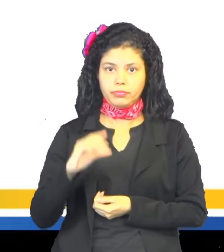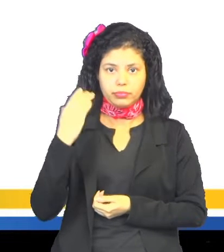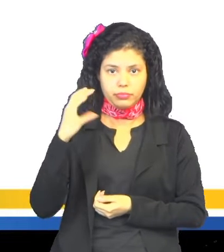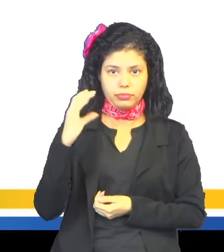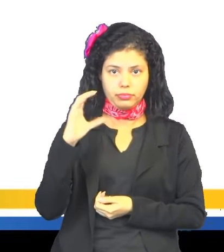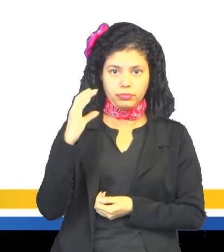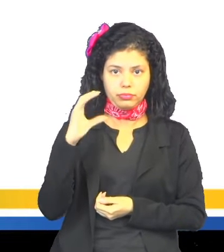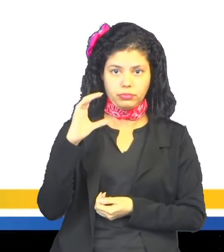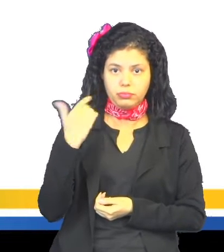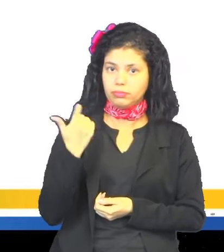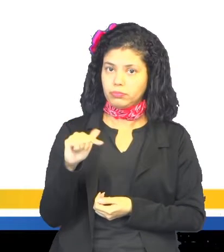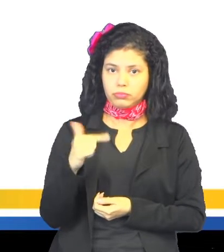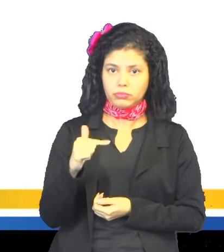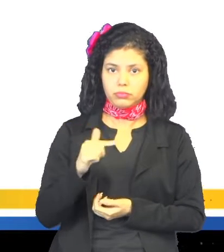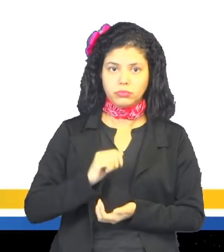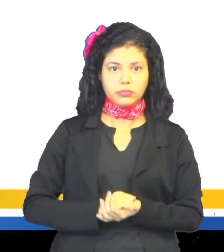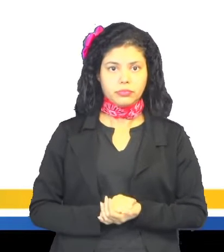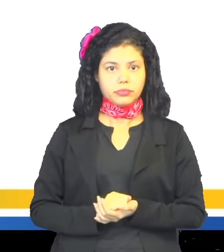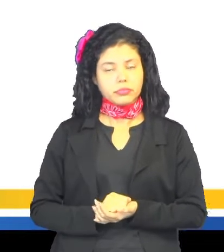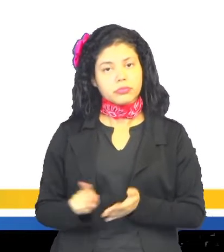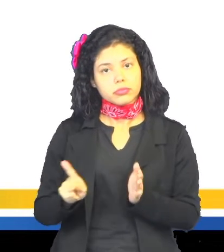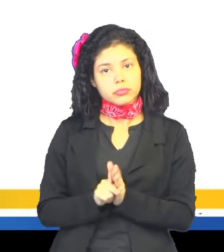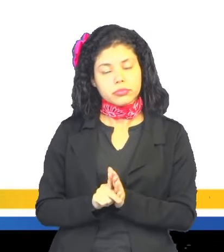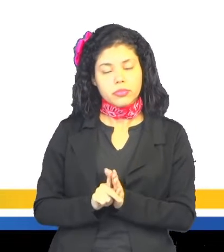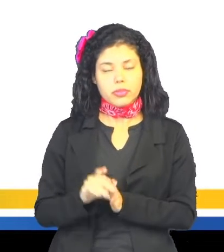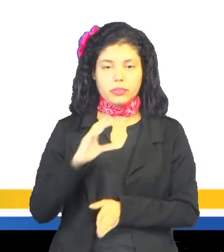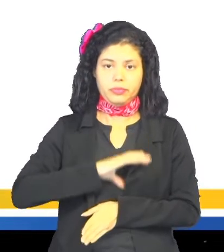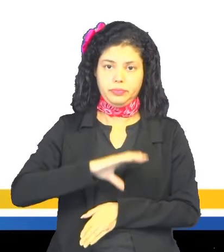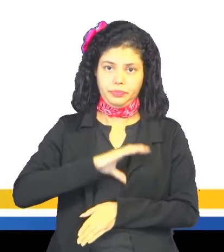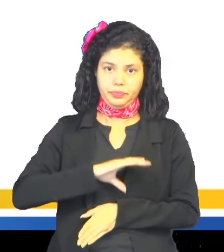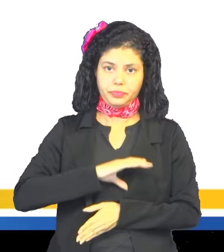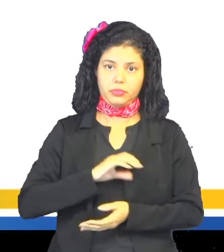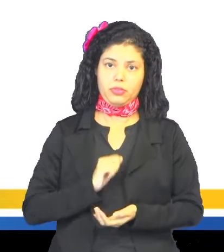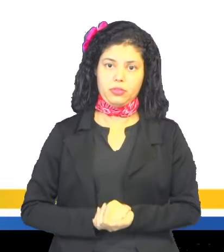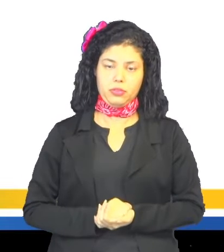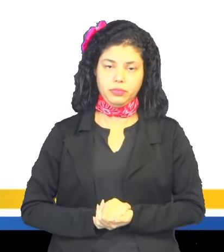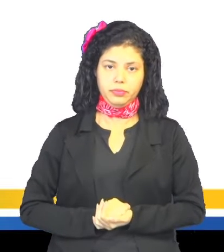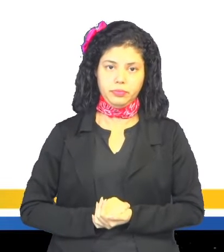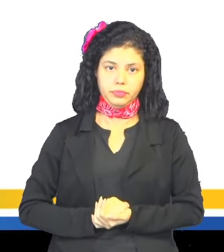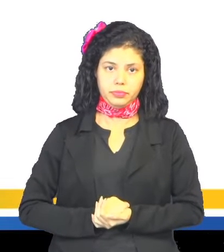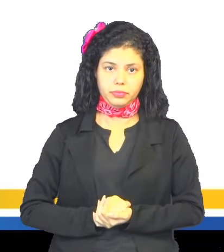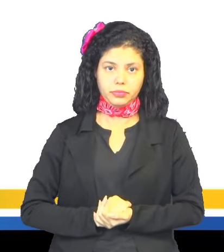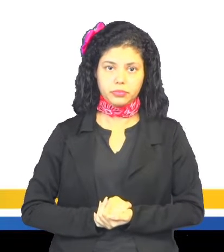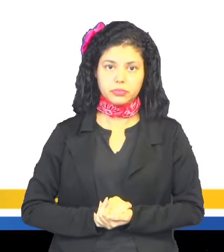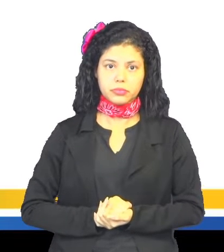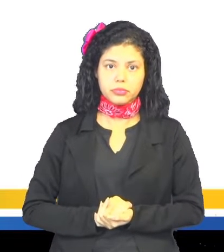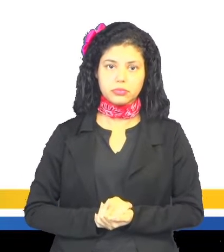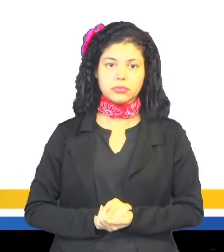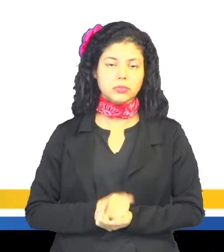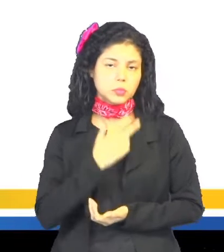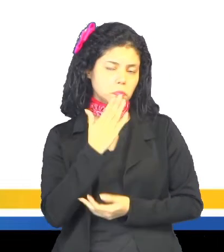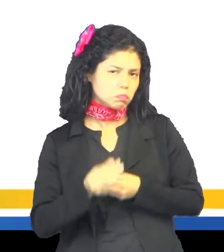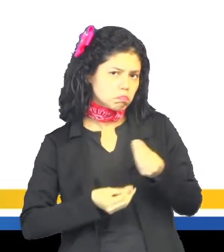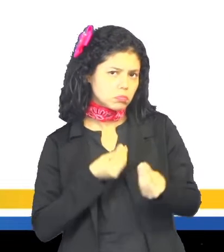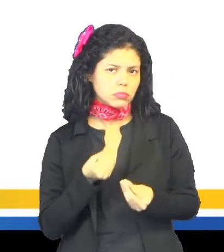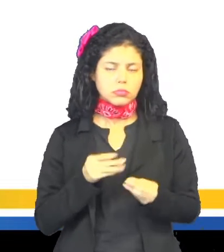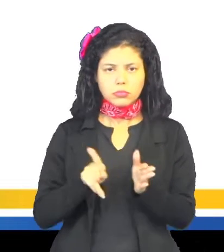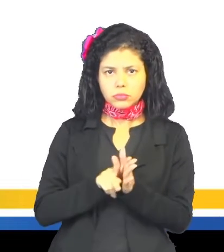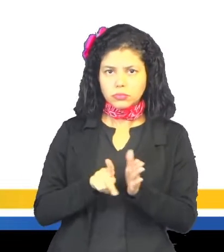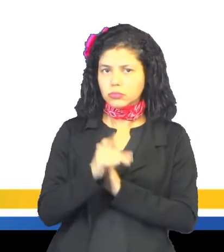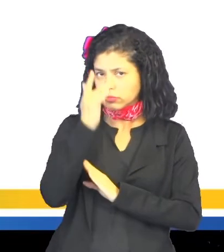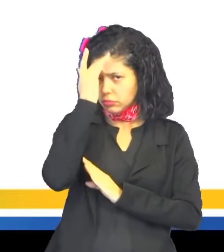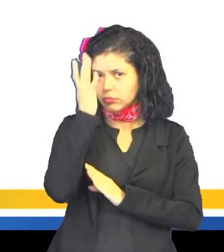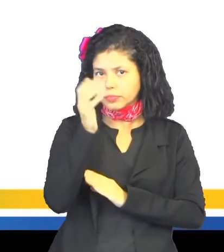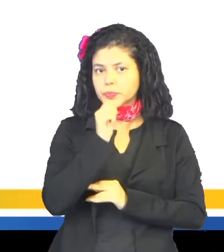viu então sei dele é particular da nossa língua portuguesa ela não existe nenhum espanhol né O que o que eu costumo dizer que a